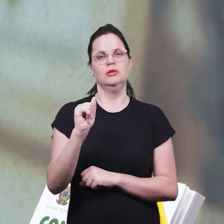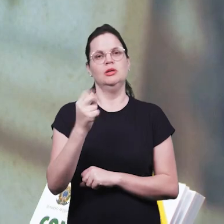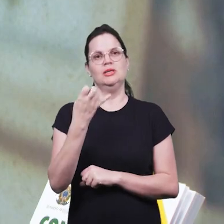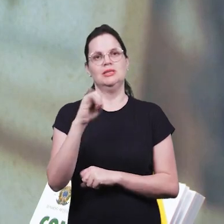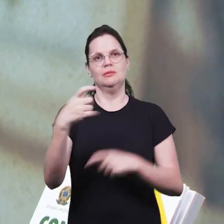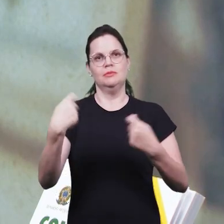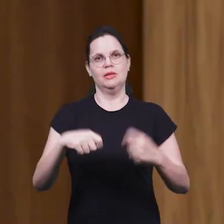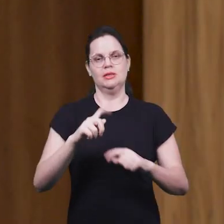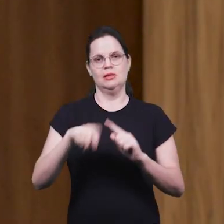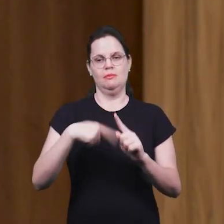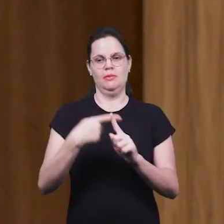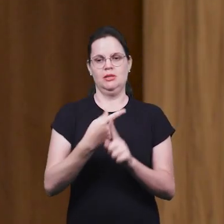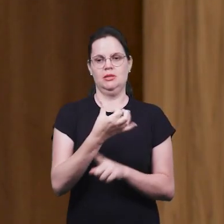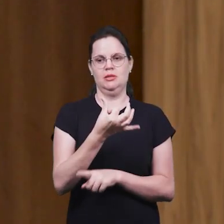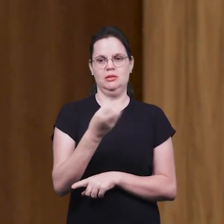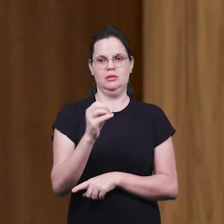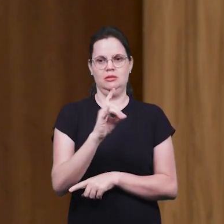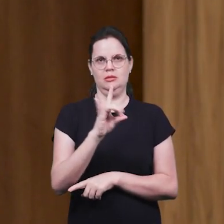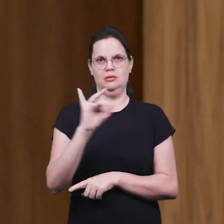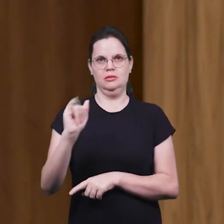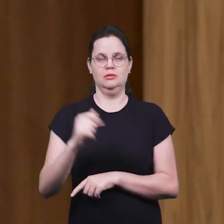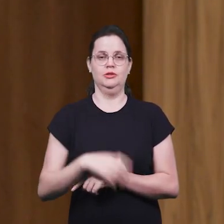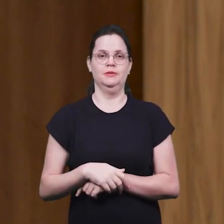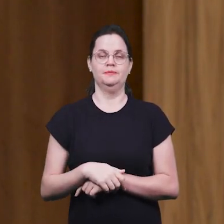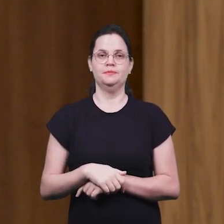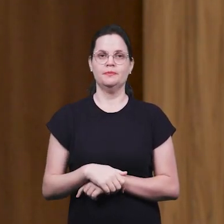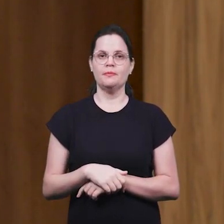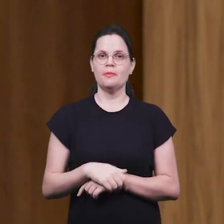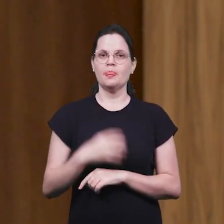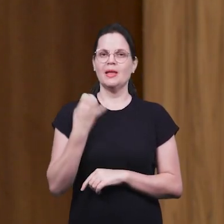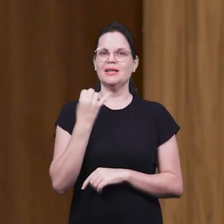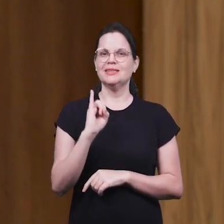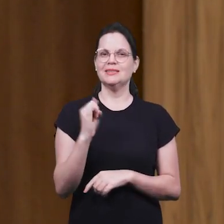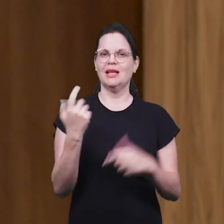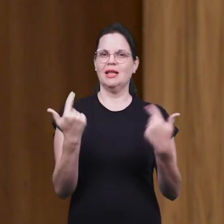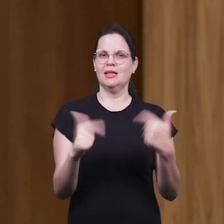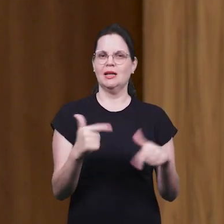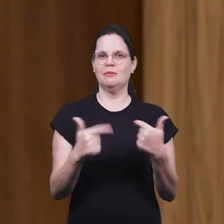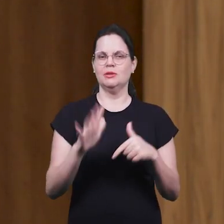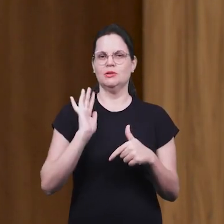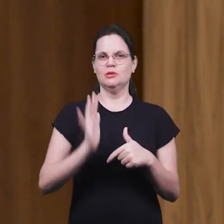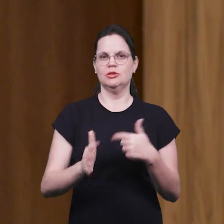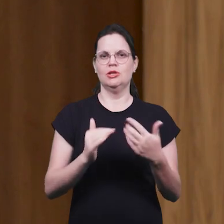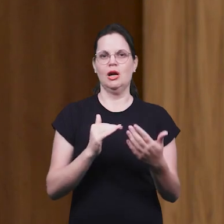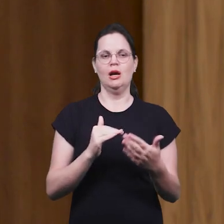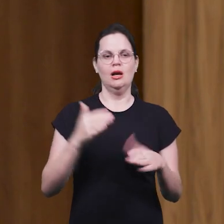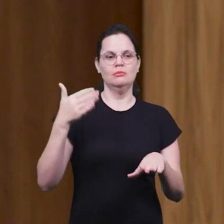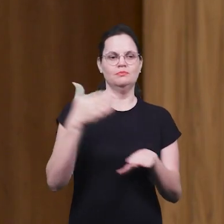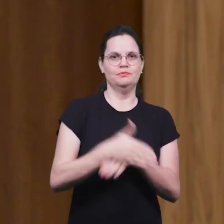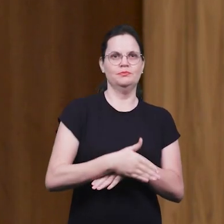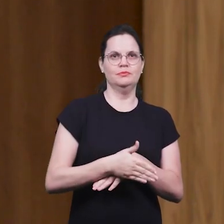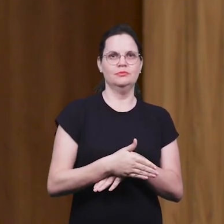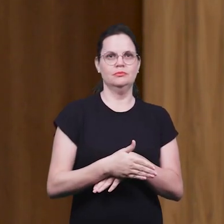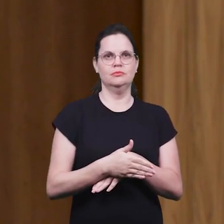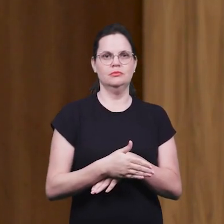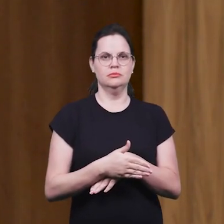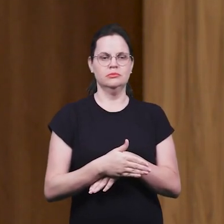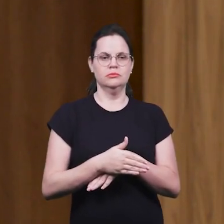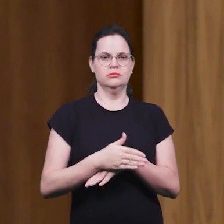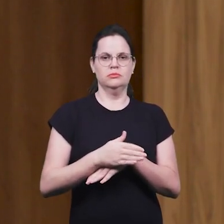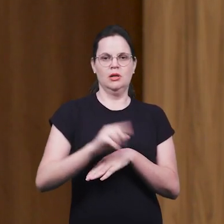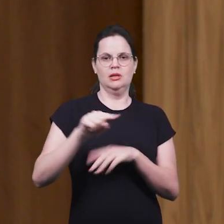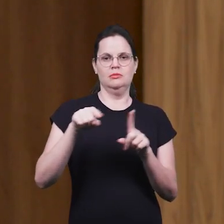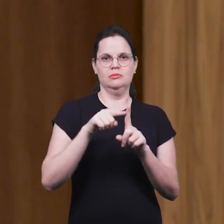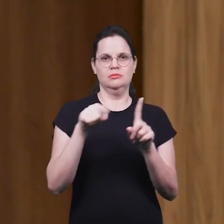60 dias. Doutor Álvaro, e quando a trabalhadora ela já entra no período de gestação, tem alguma